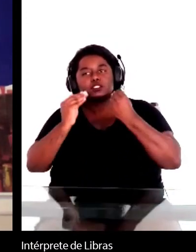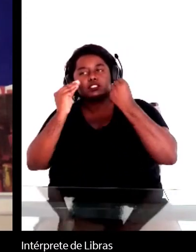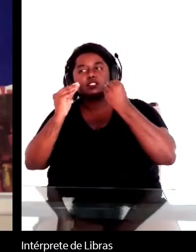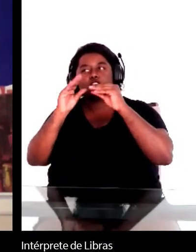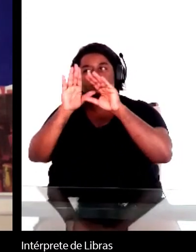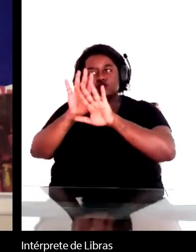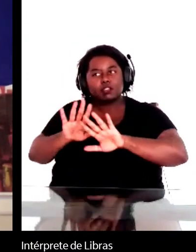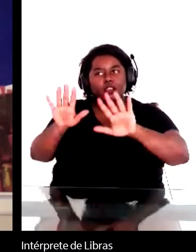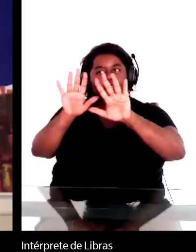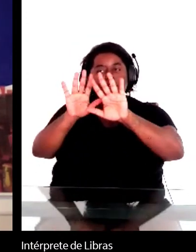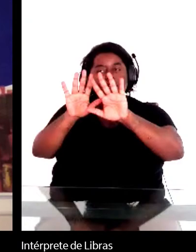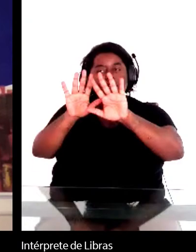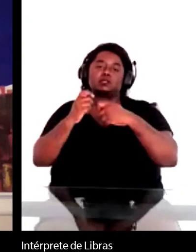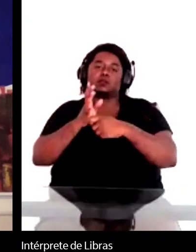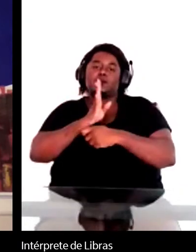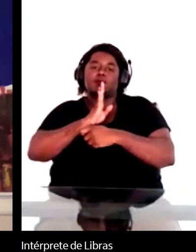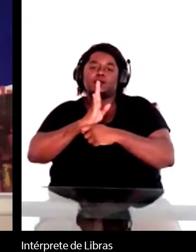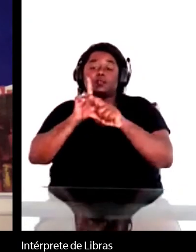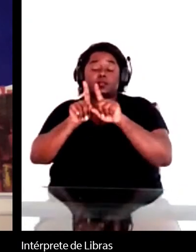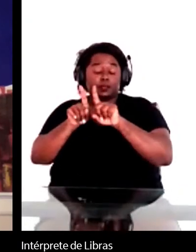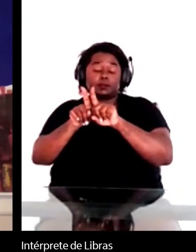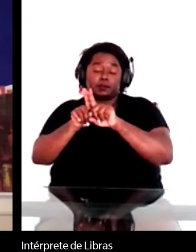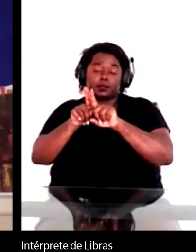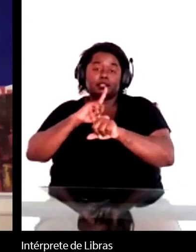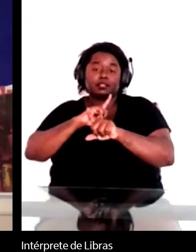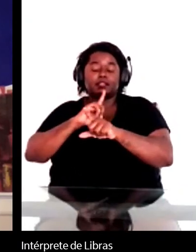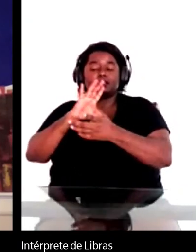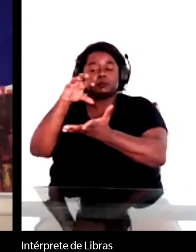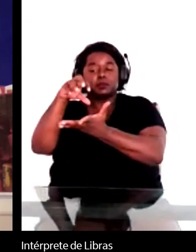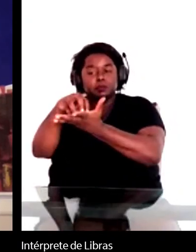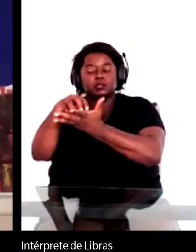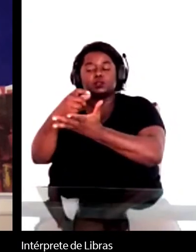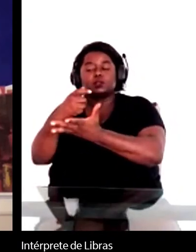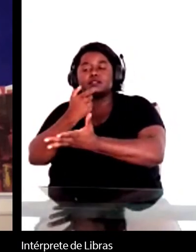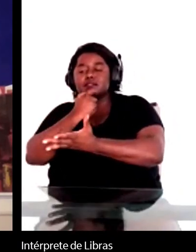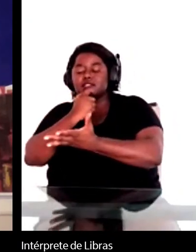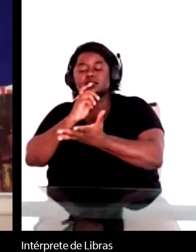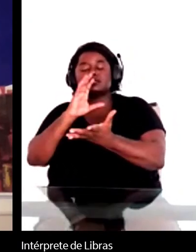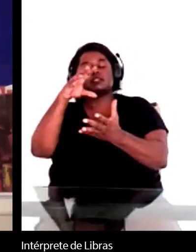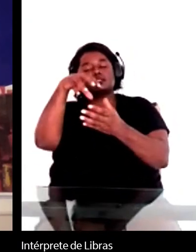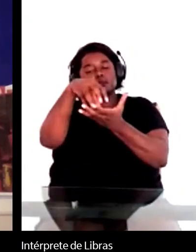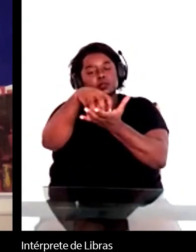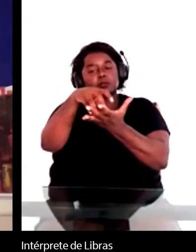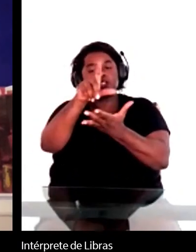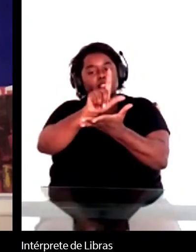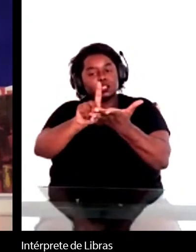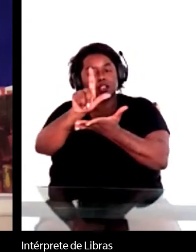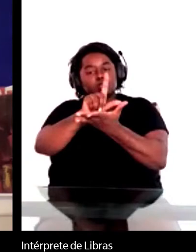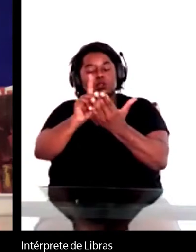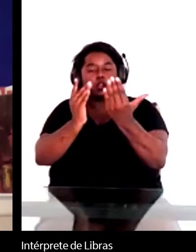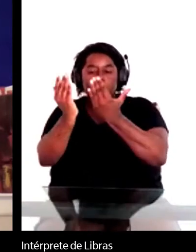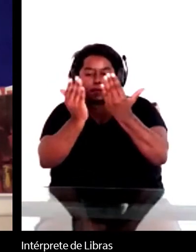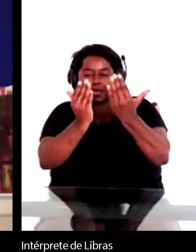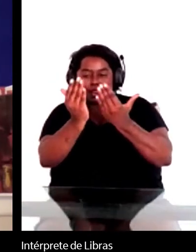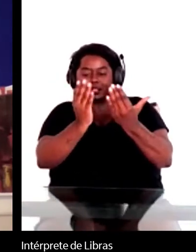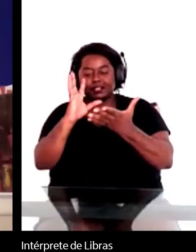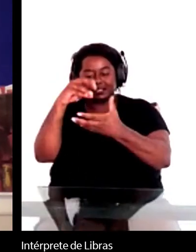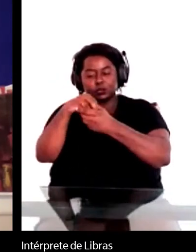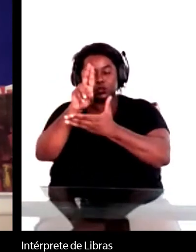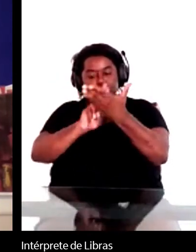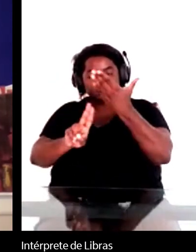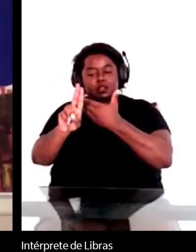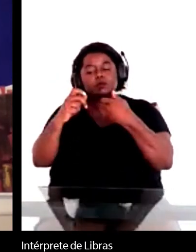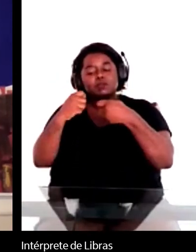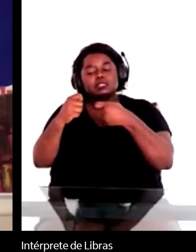convencer os departamentos de inglês e de luta recorde comparada nas nossas universidades a se interessarem por